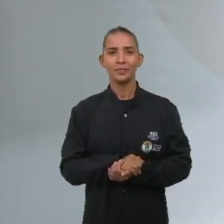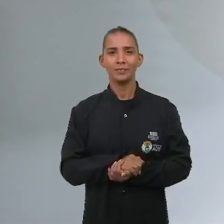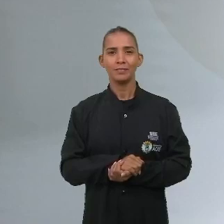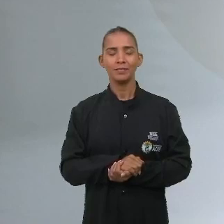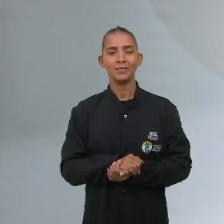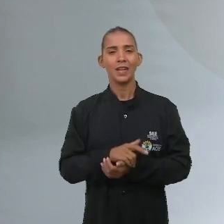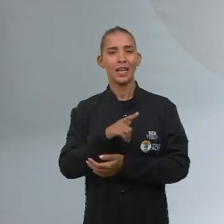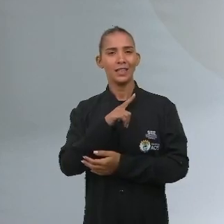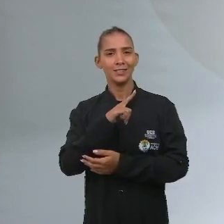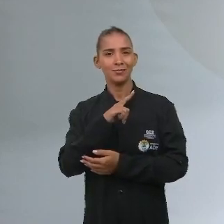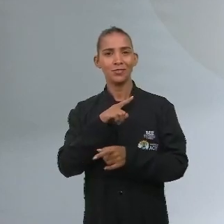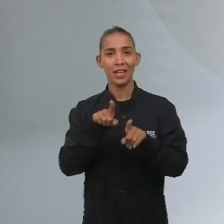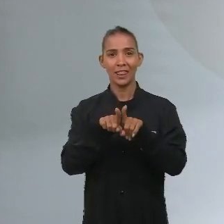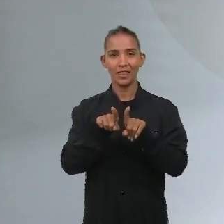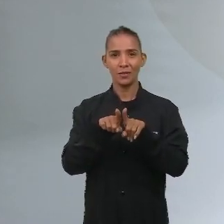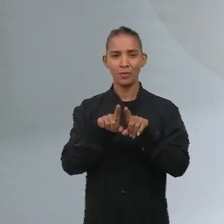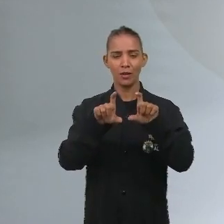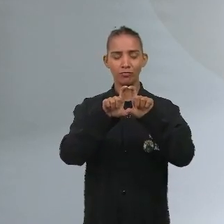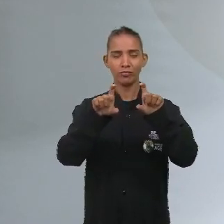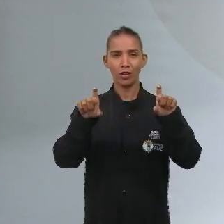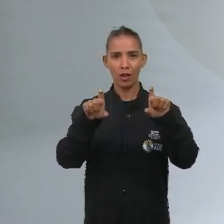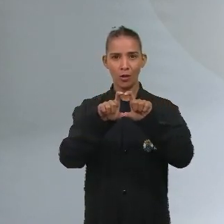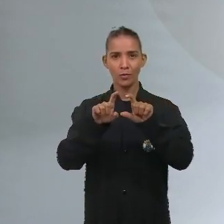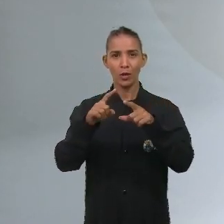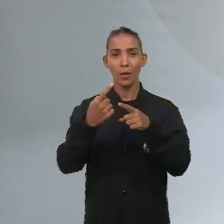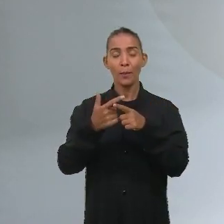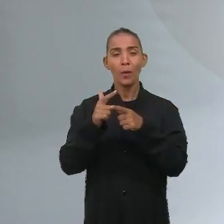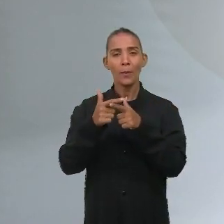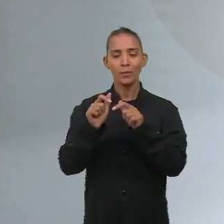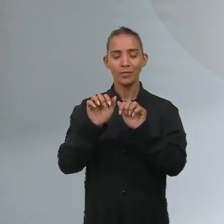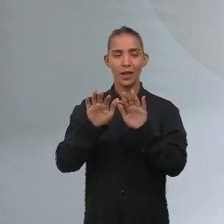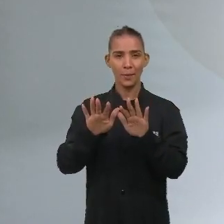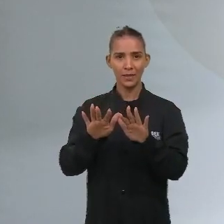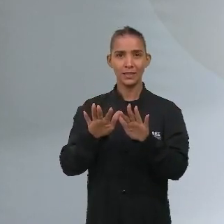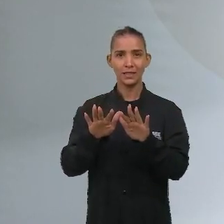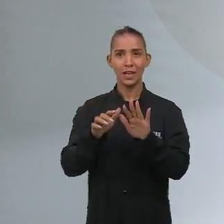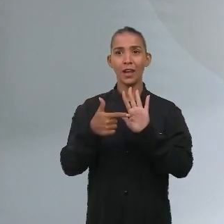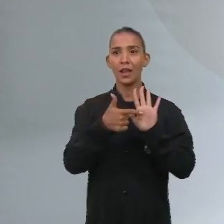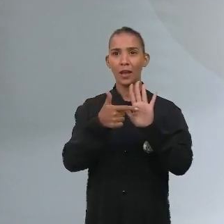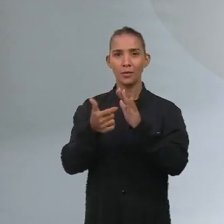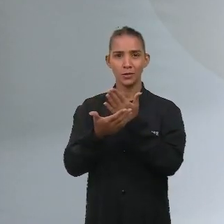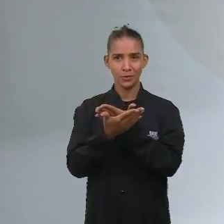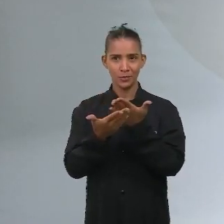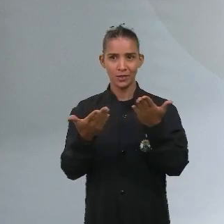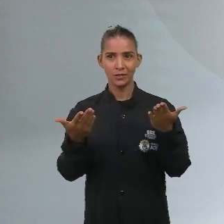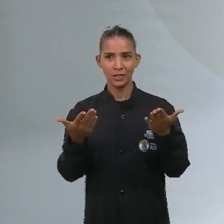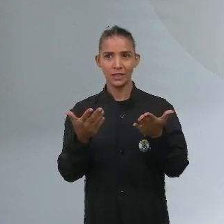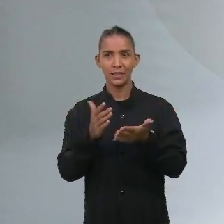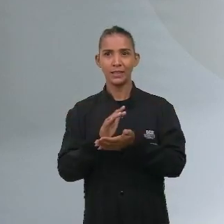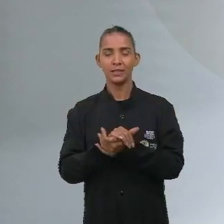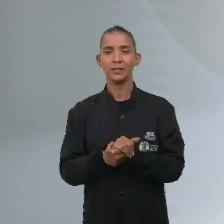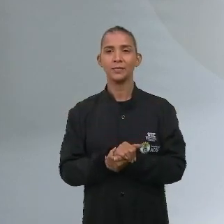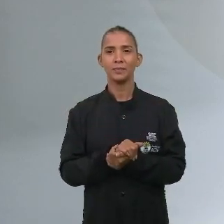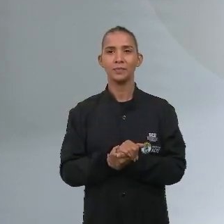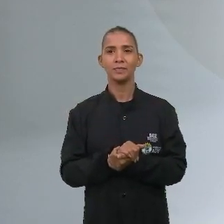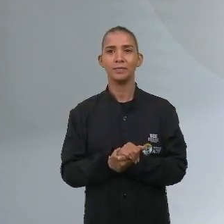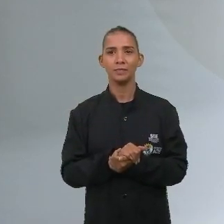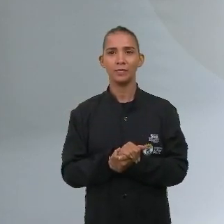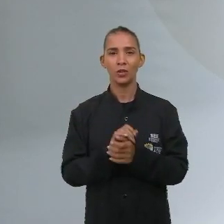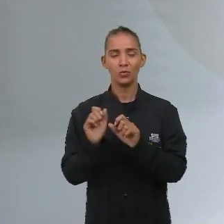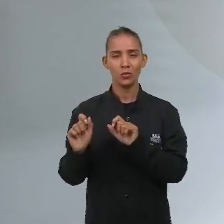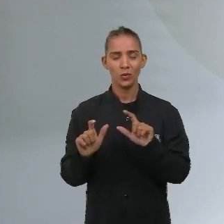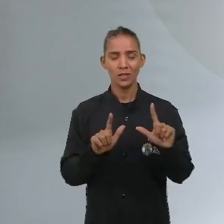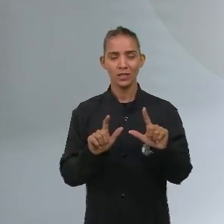Existe uma fórmula para esse tipo de problema, que ela é dada dessa maneira como eu apresento aqui para vocês. Mas o que eu